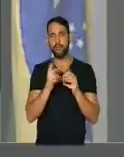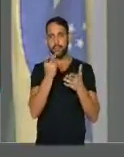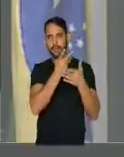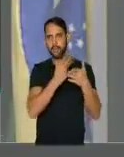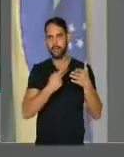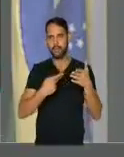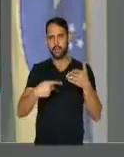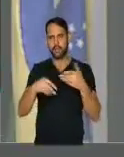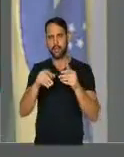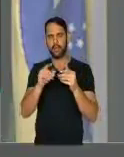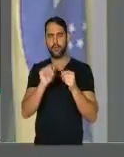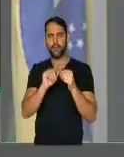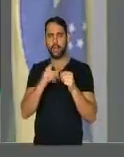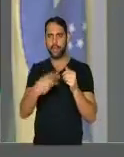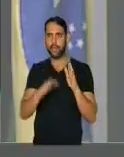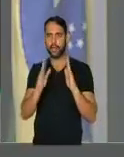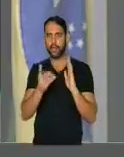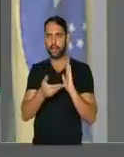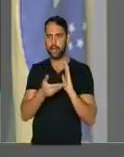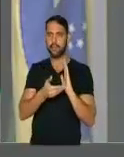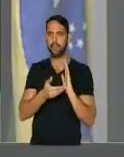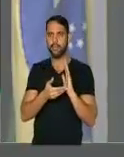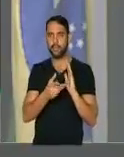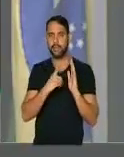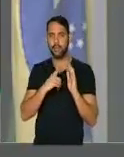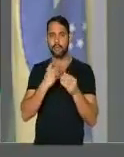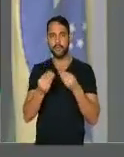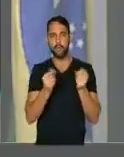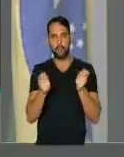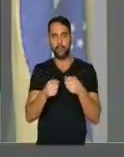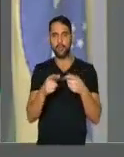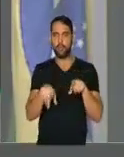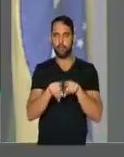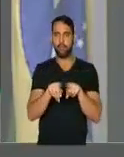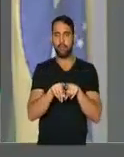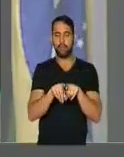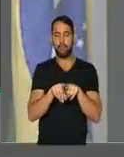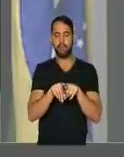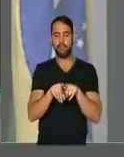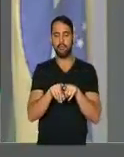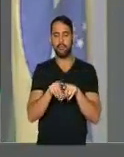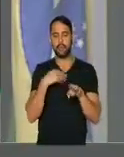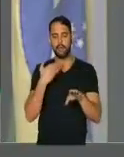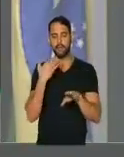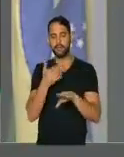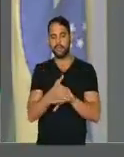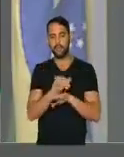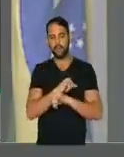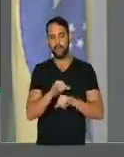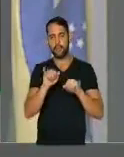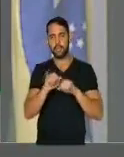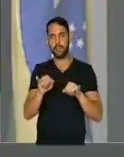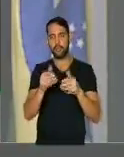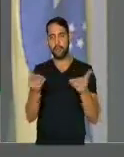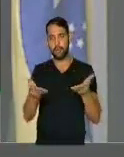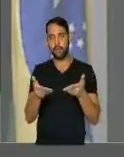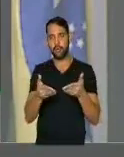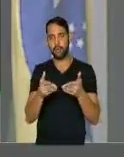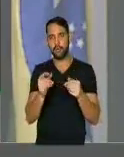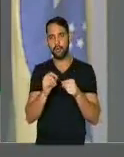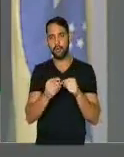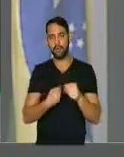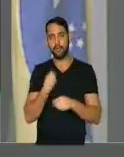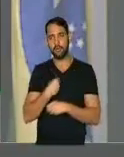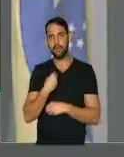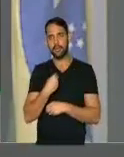artes formidáveis aqui na Câmara dos Deputados, e aí você pode também ter acesso a essas obras agora